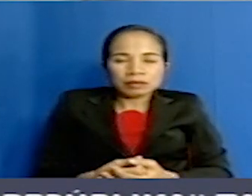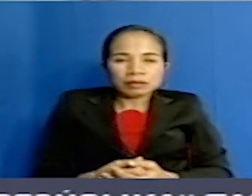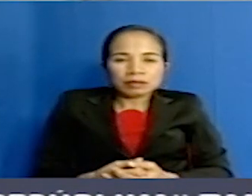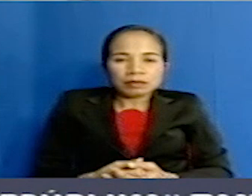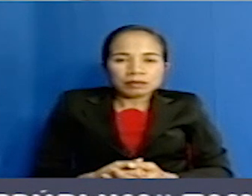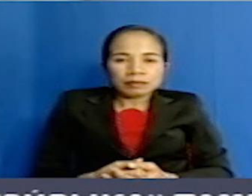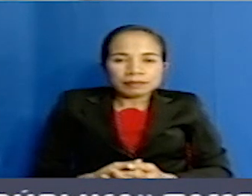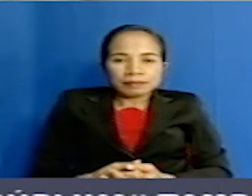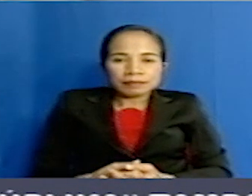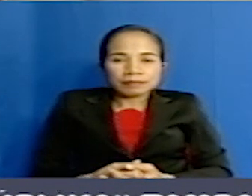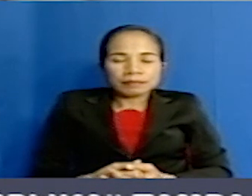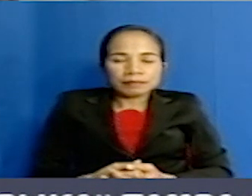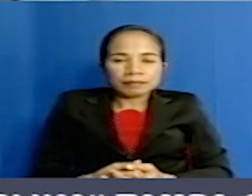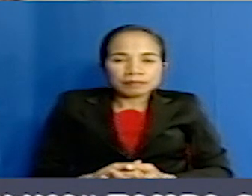anesan